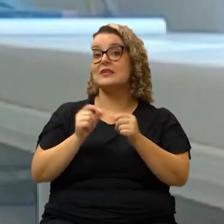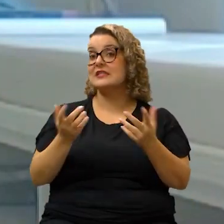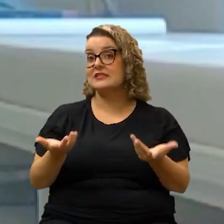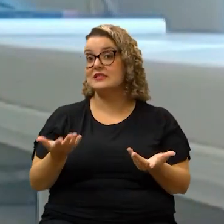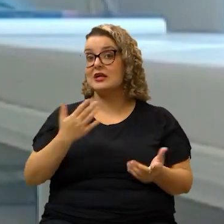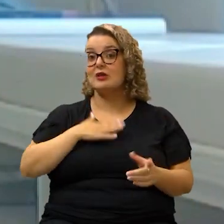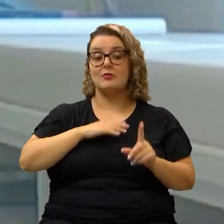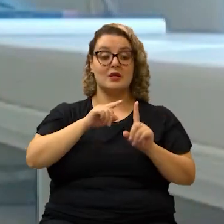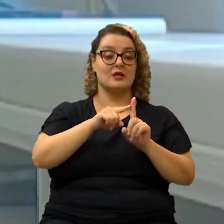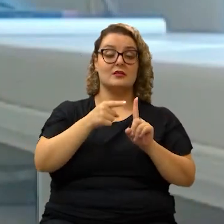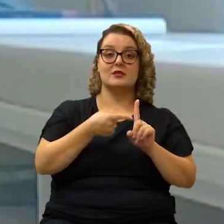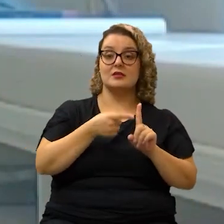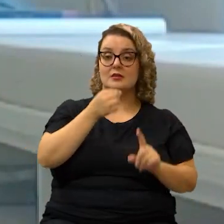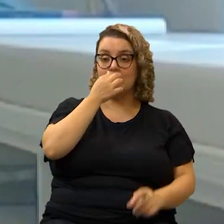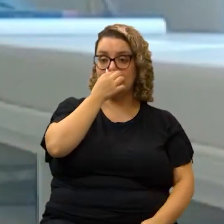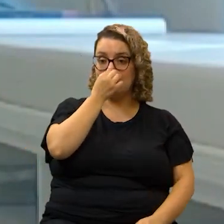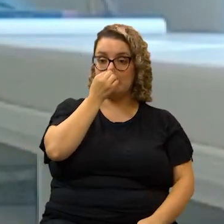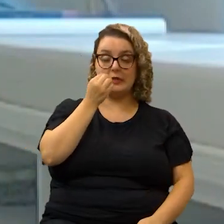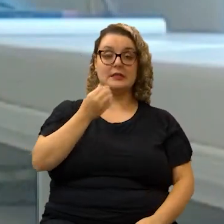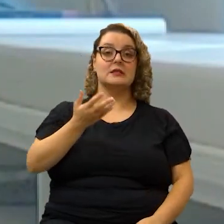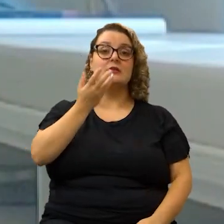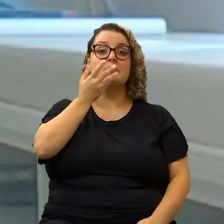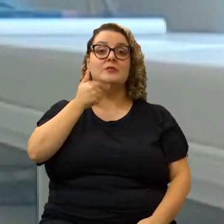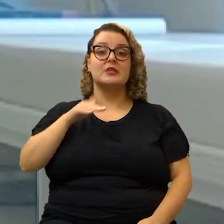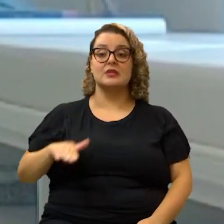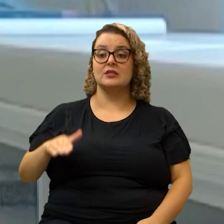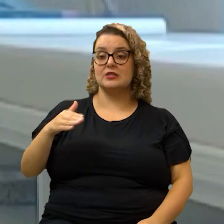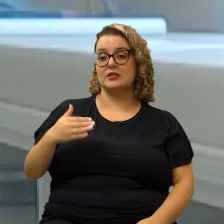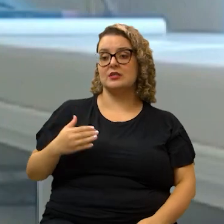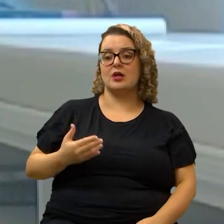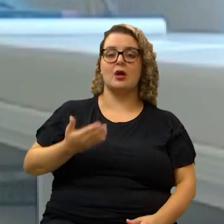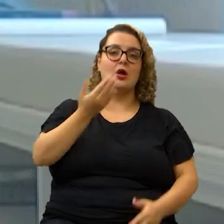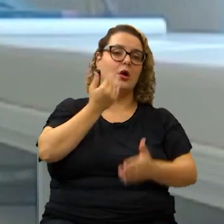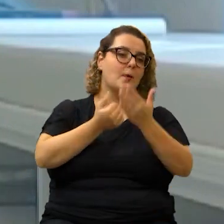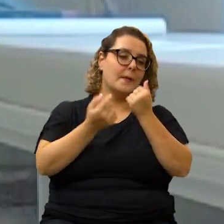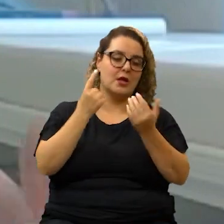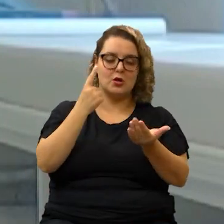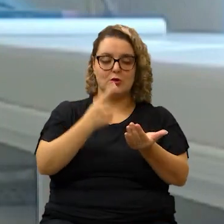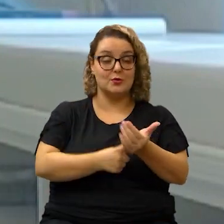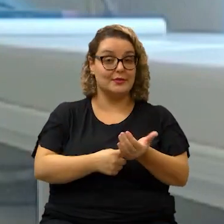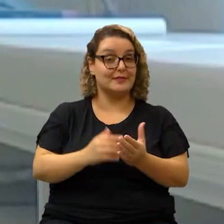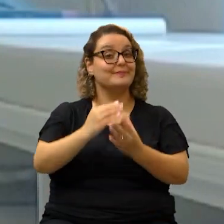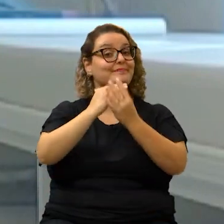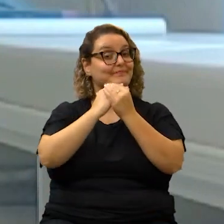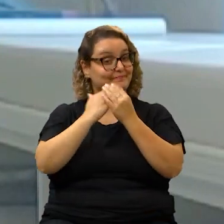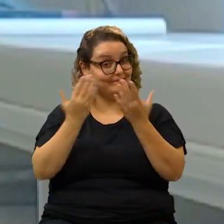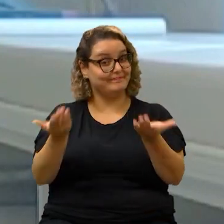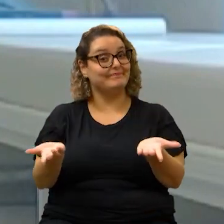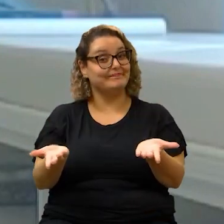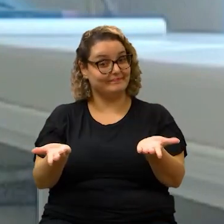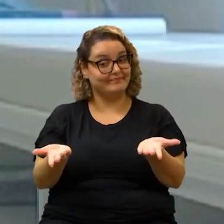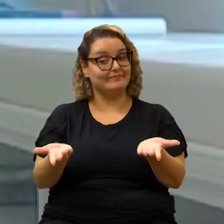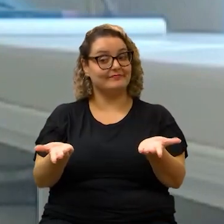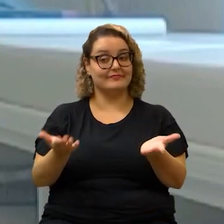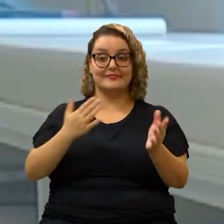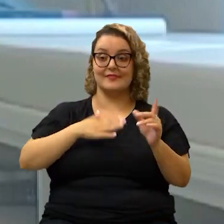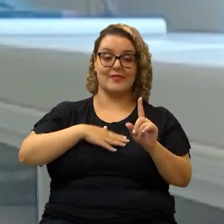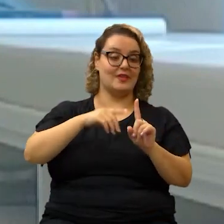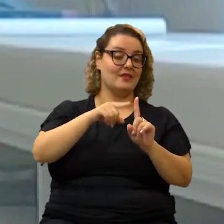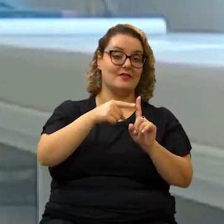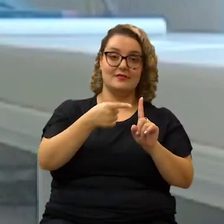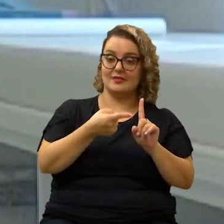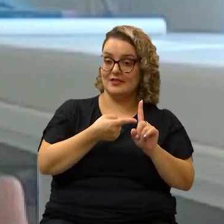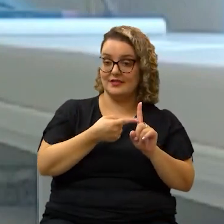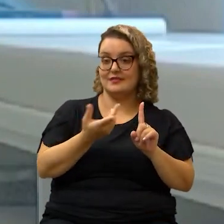hambúrguer? Eu vou, durante a gravidez, ou pelo menos vou me alimentar bem com coisas mais saudáveis, preferir mais os peixes,